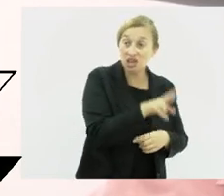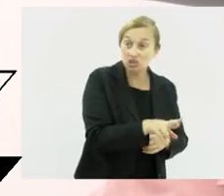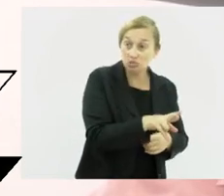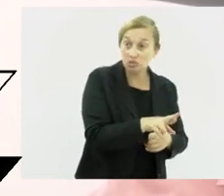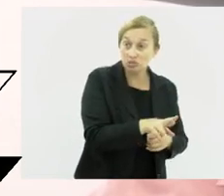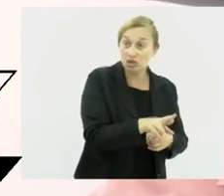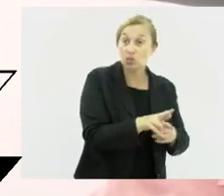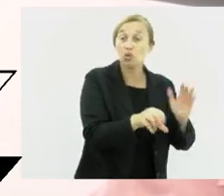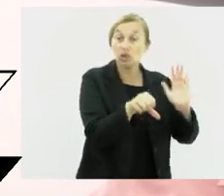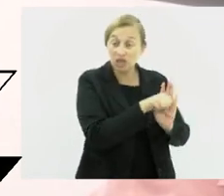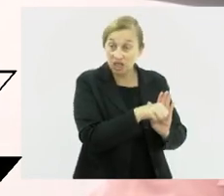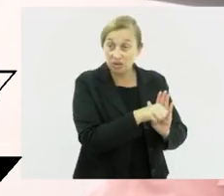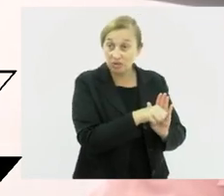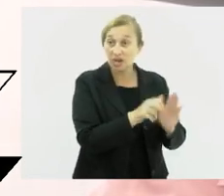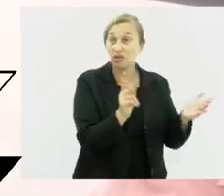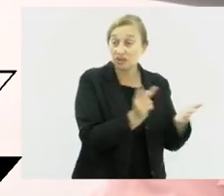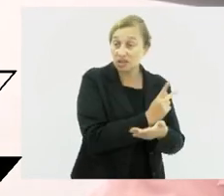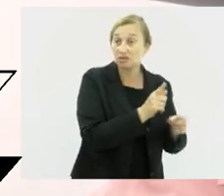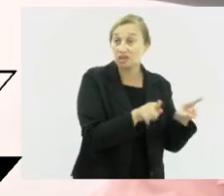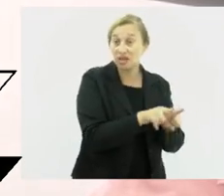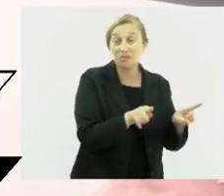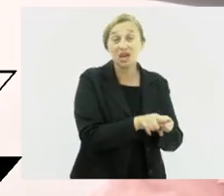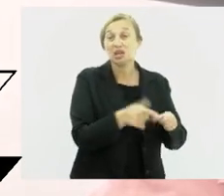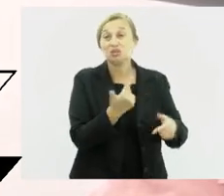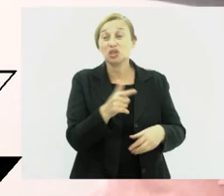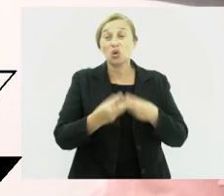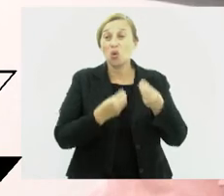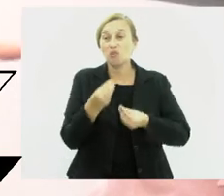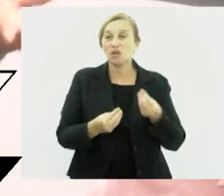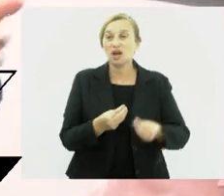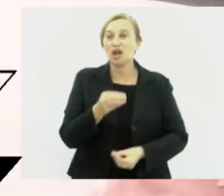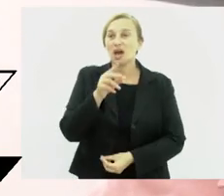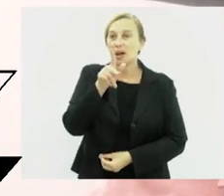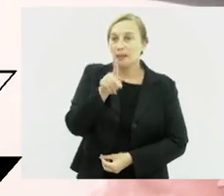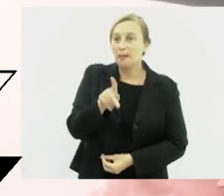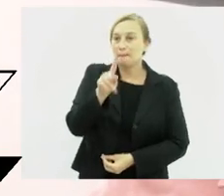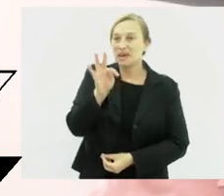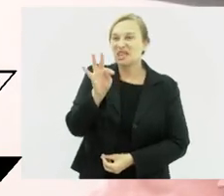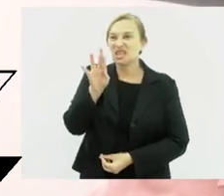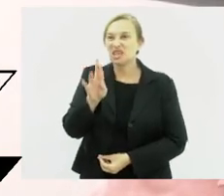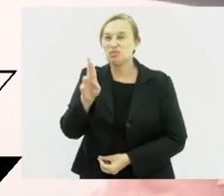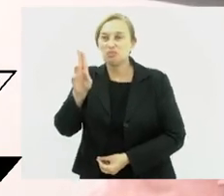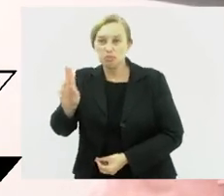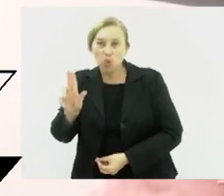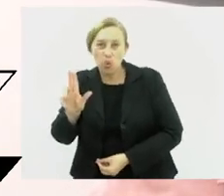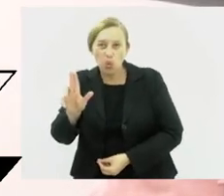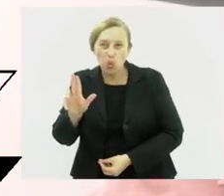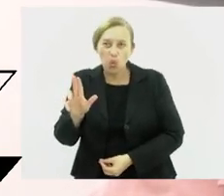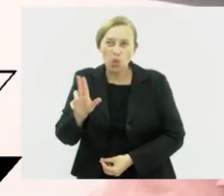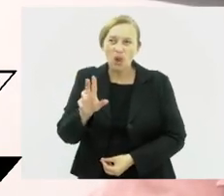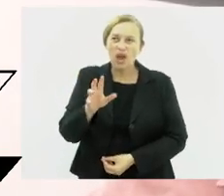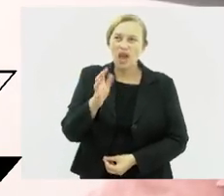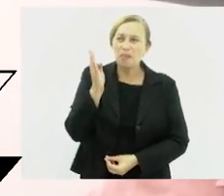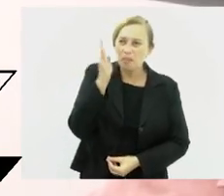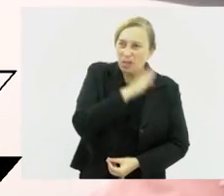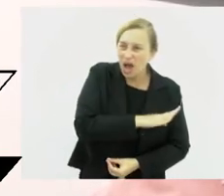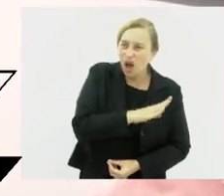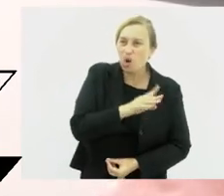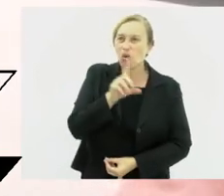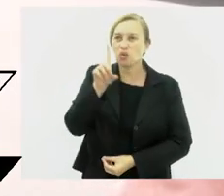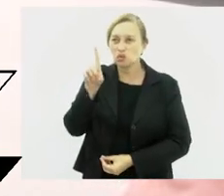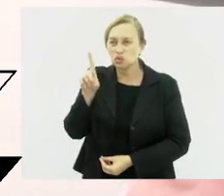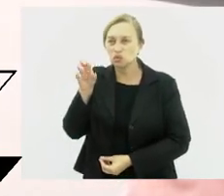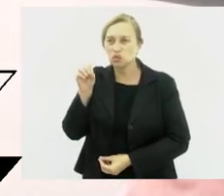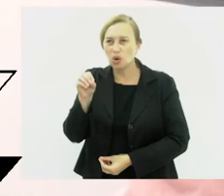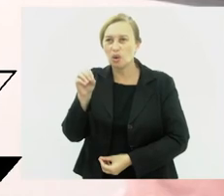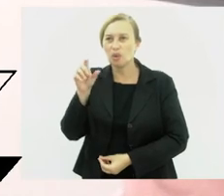disso. E não dá para a gente considerar que o pitbull é agressivo, mas o dogo argentino, e o mastim, o doberman, isso não